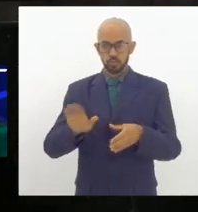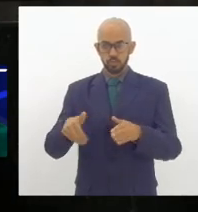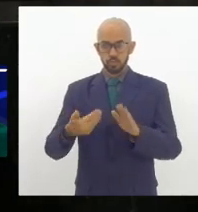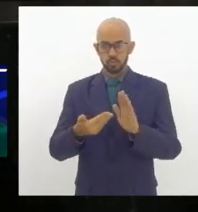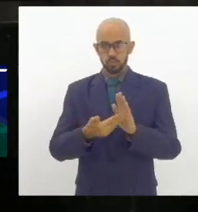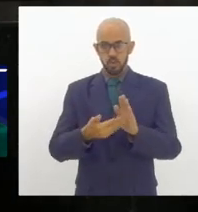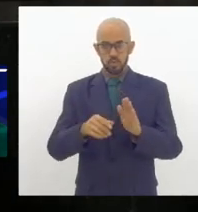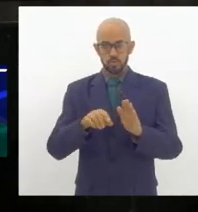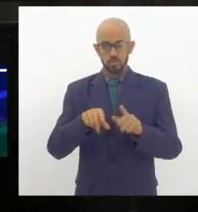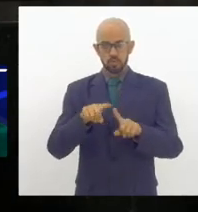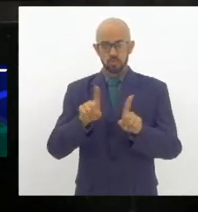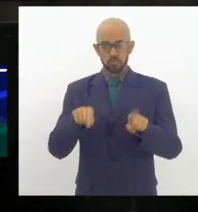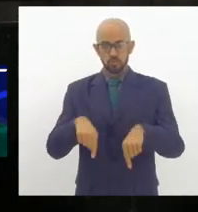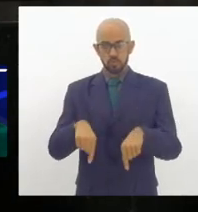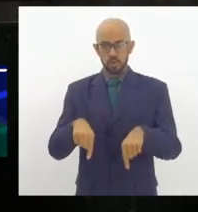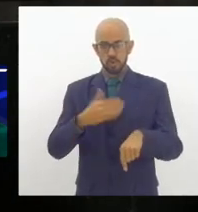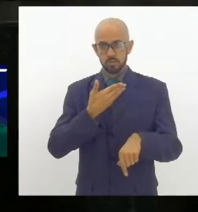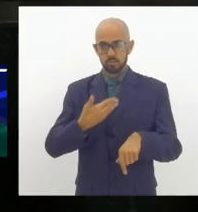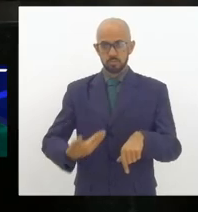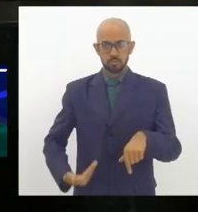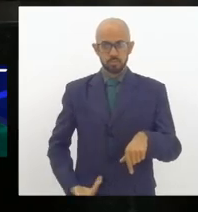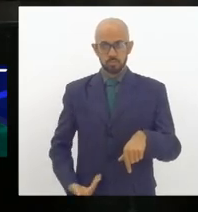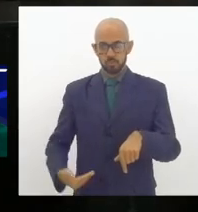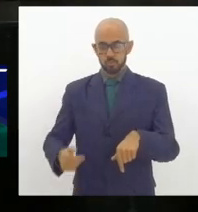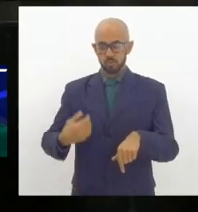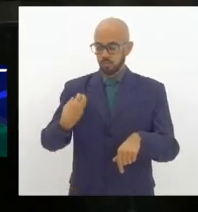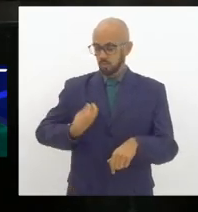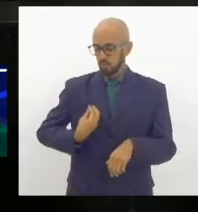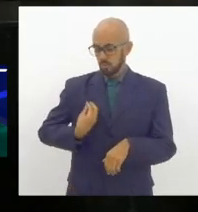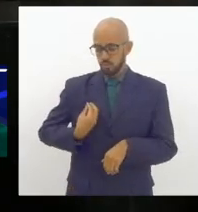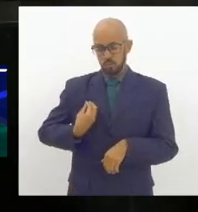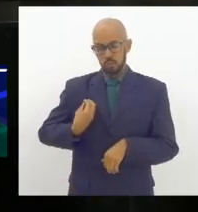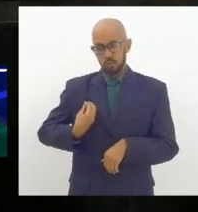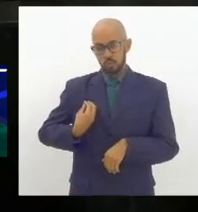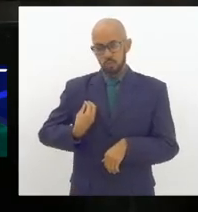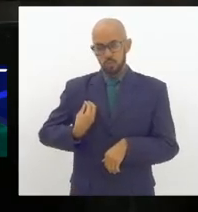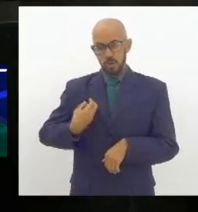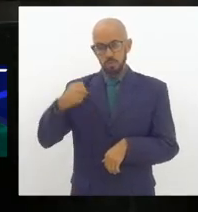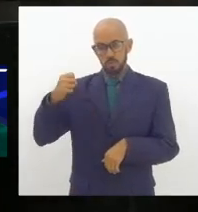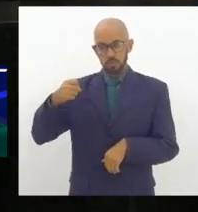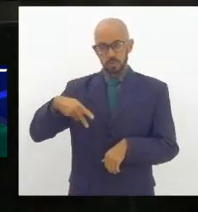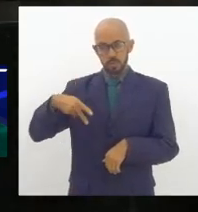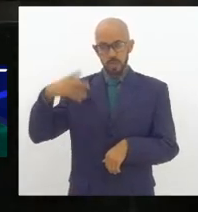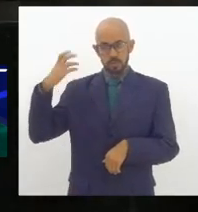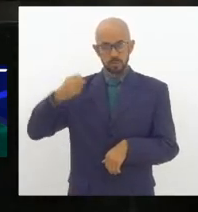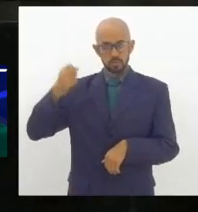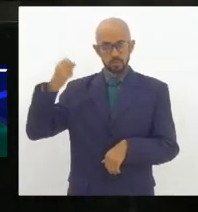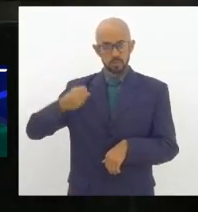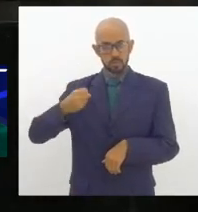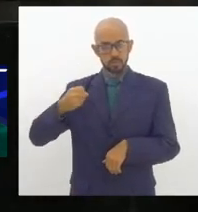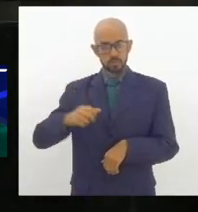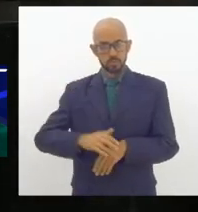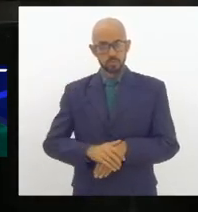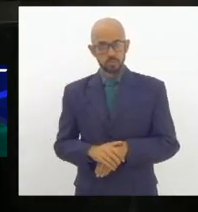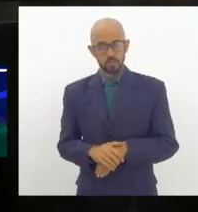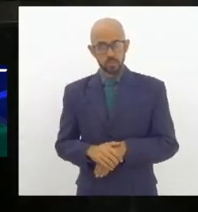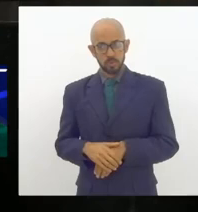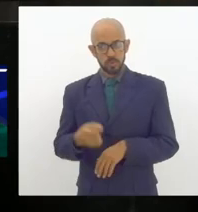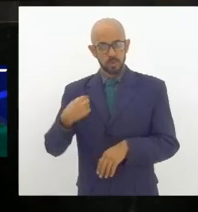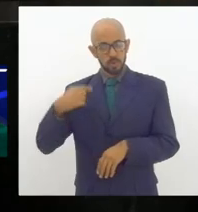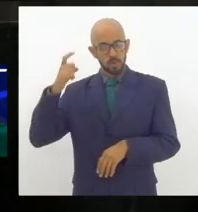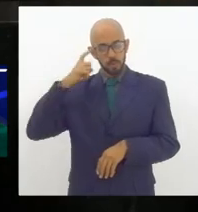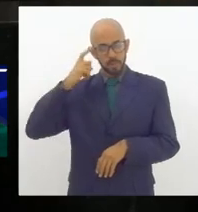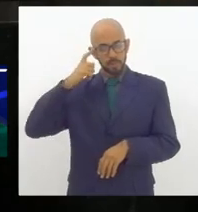todos os funcionários públicos ativos inativos e pensionistas e tô pensando